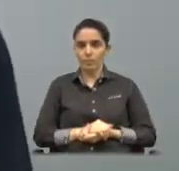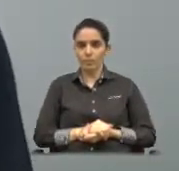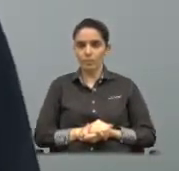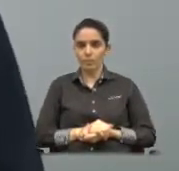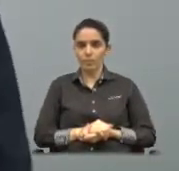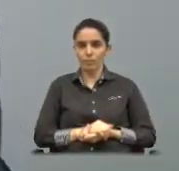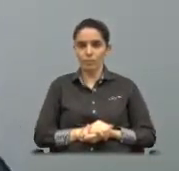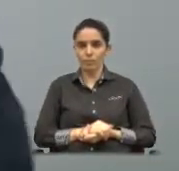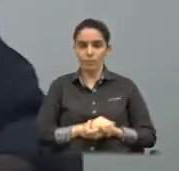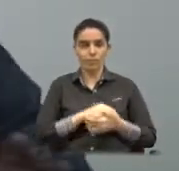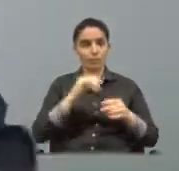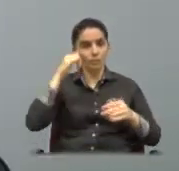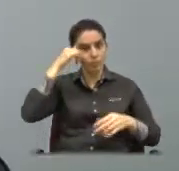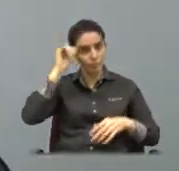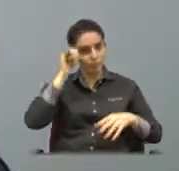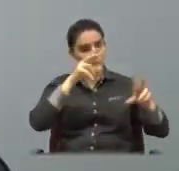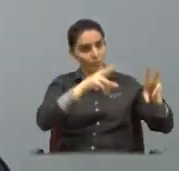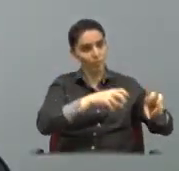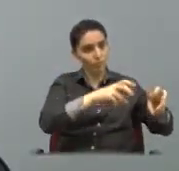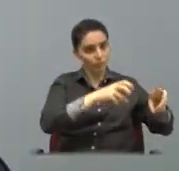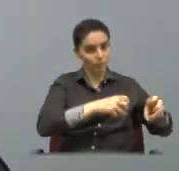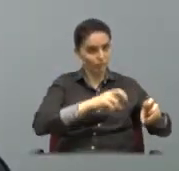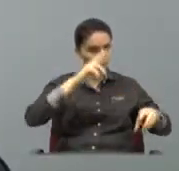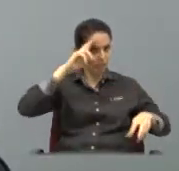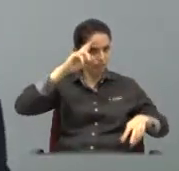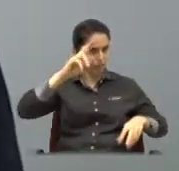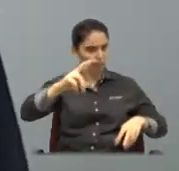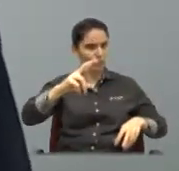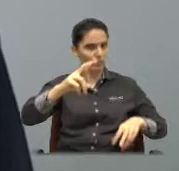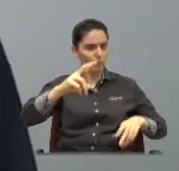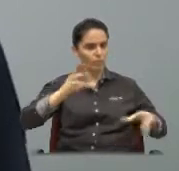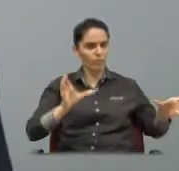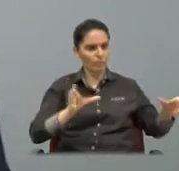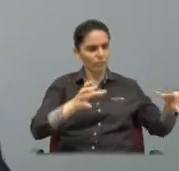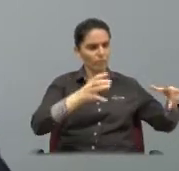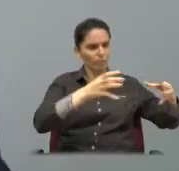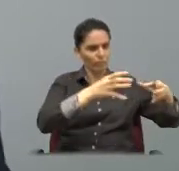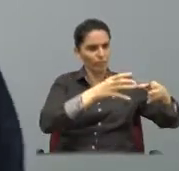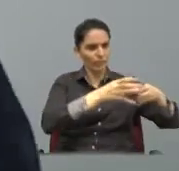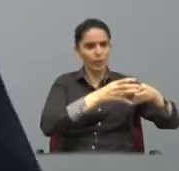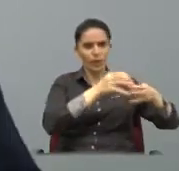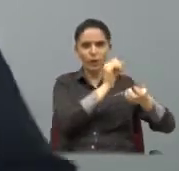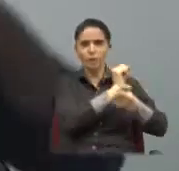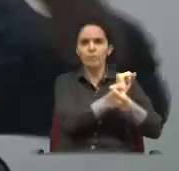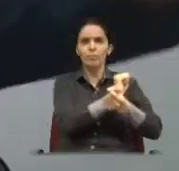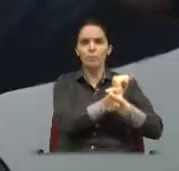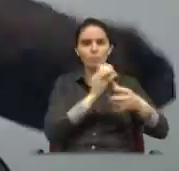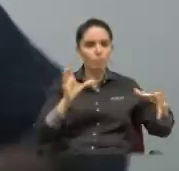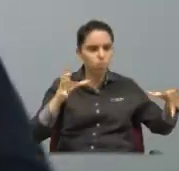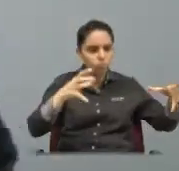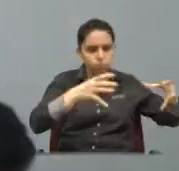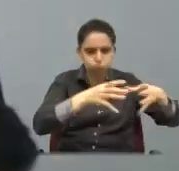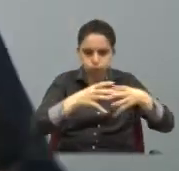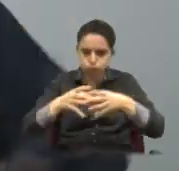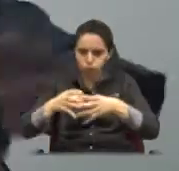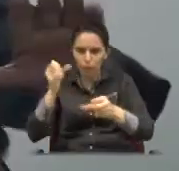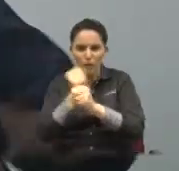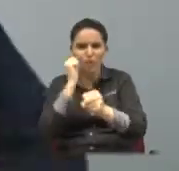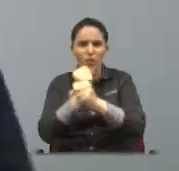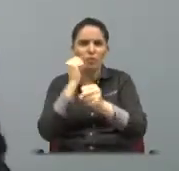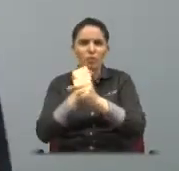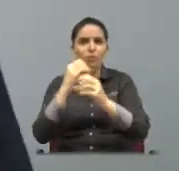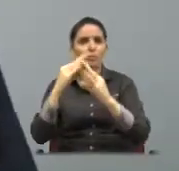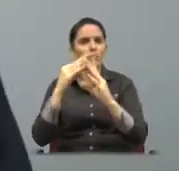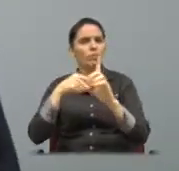fazendeiros, arregimentaram lá os escravos de todo mundo lá, para concluir naquele prazo aquela